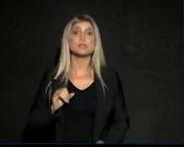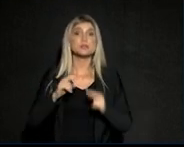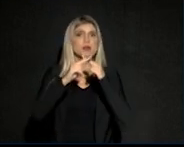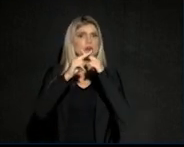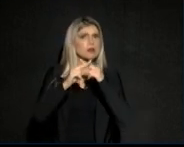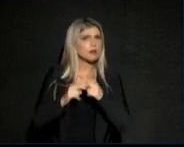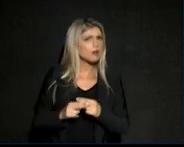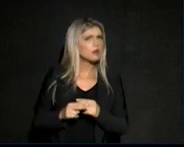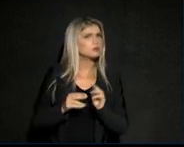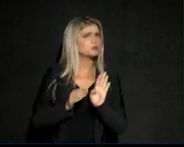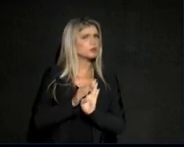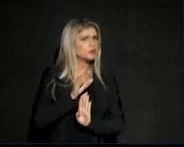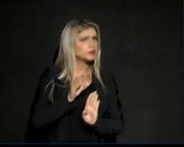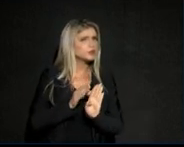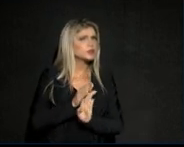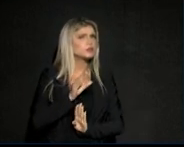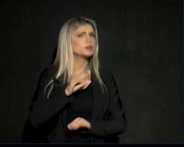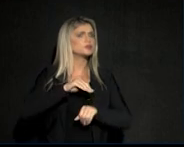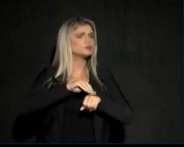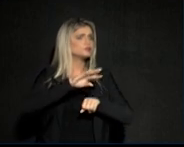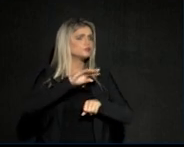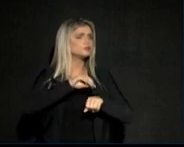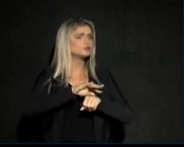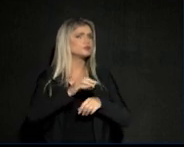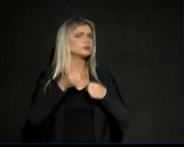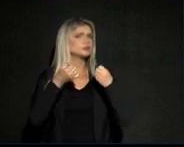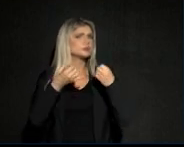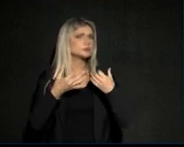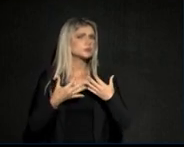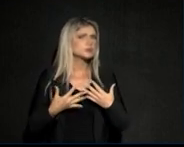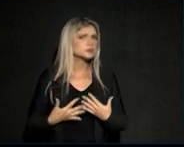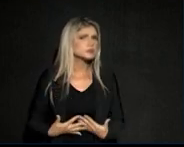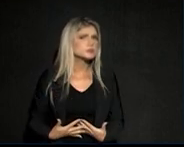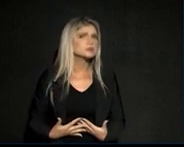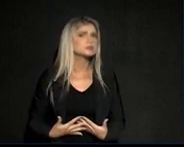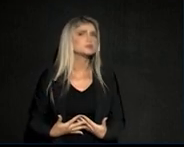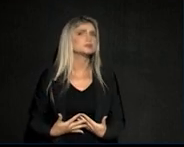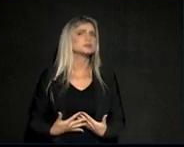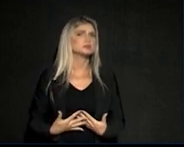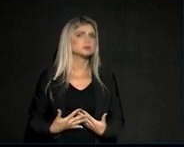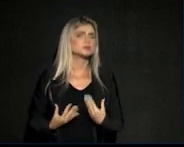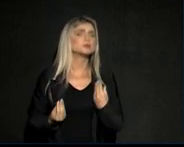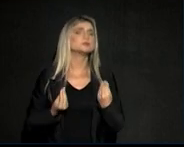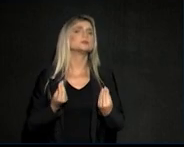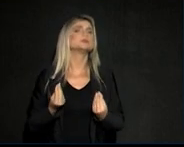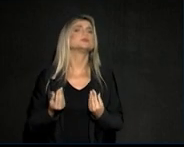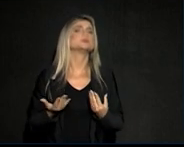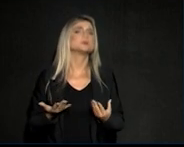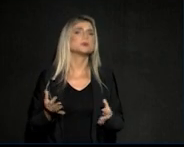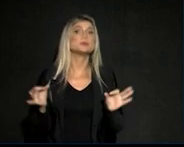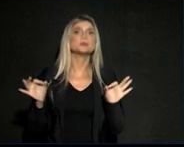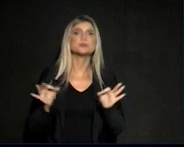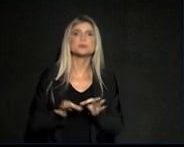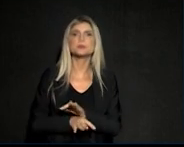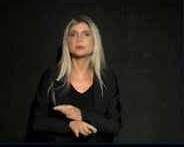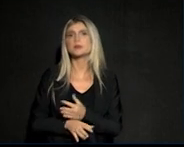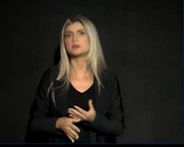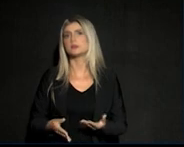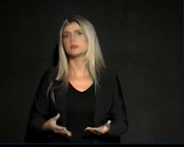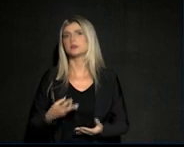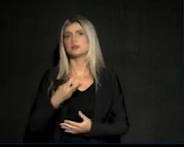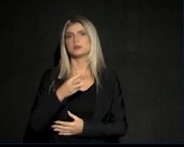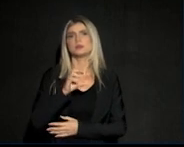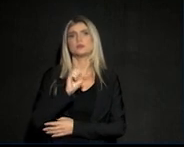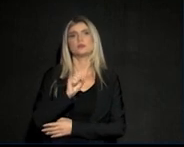caixa que tá fazendo orientação financeira na base e capitalismo popular para a gente completar a jornada desses